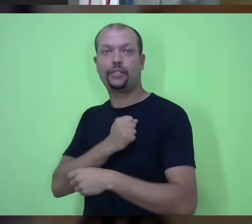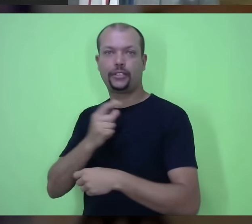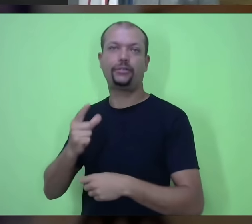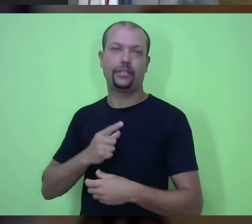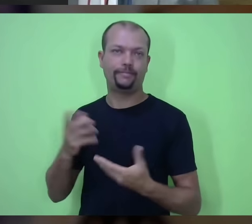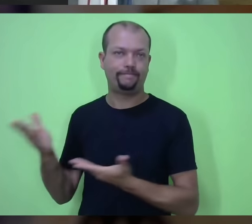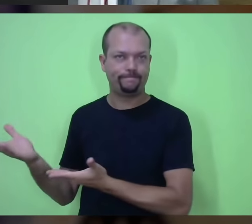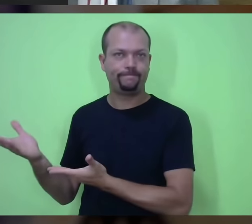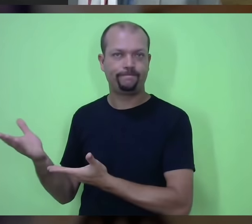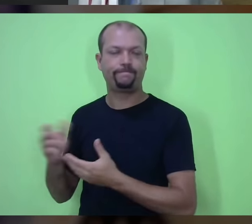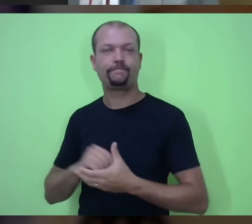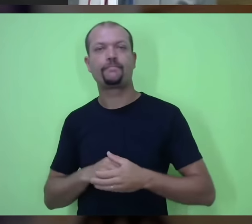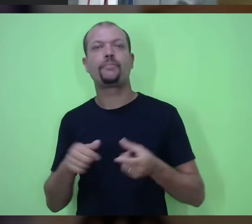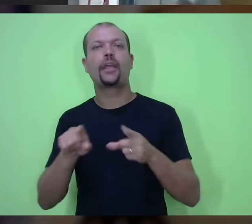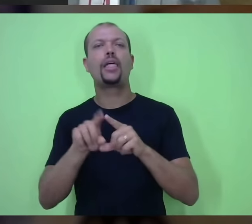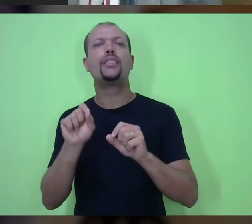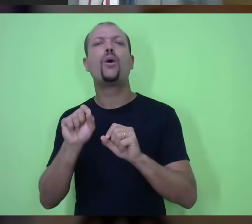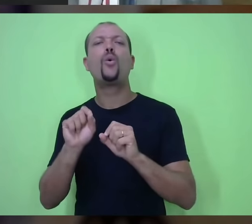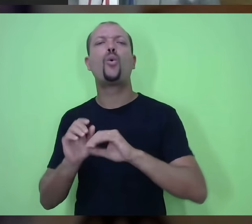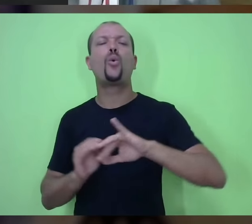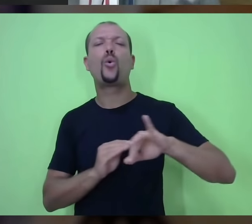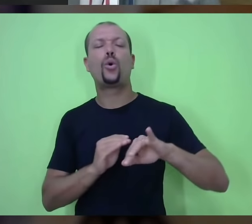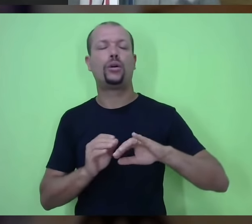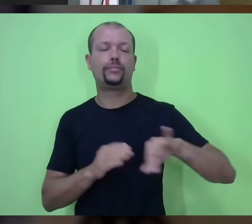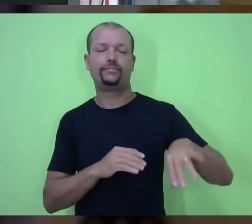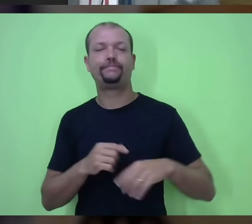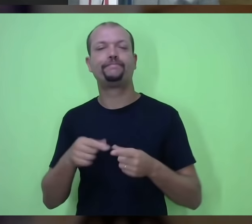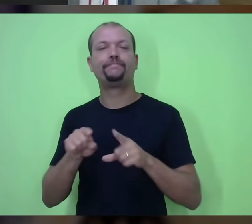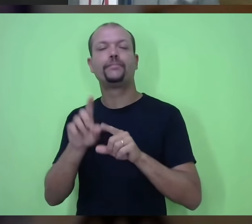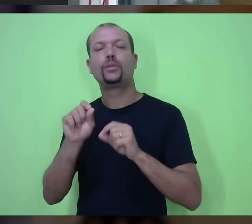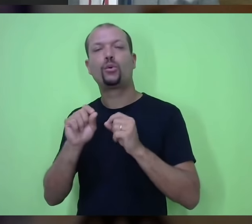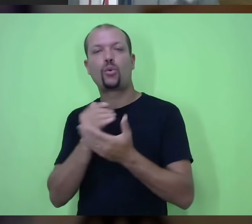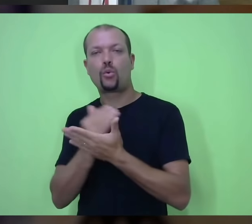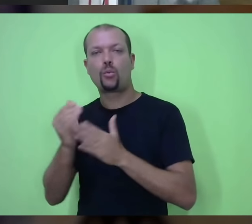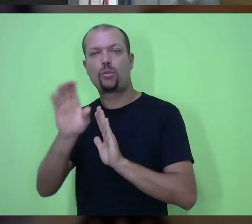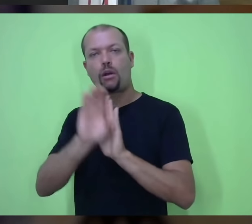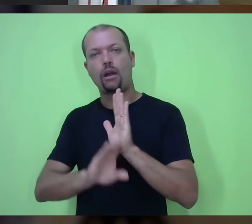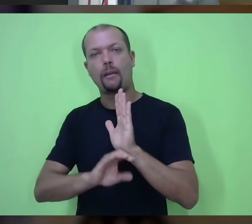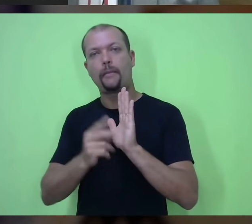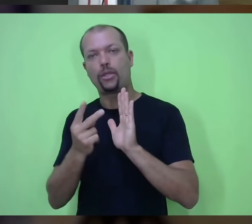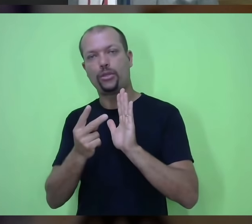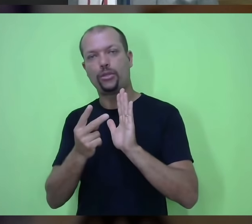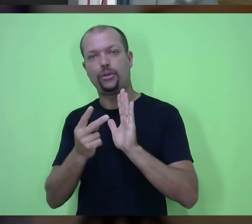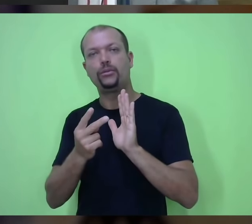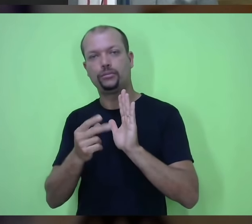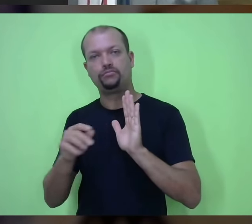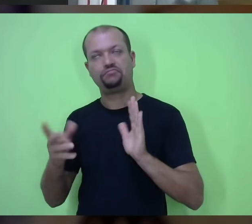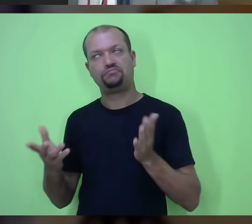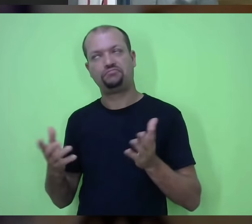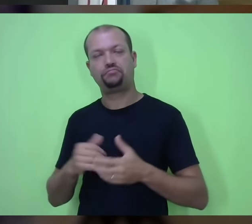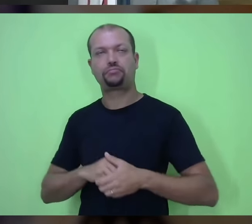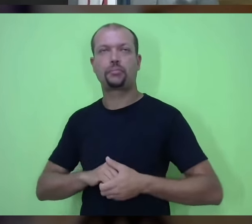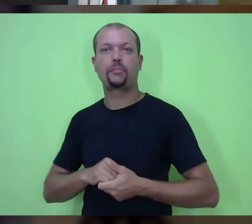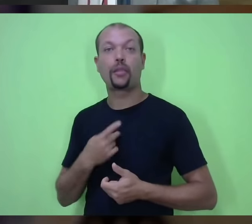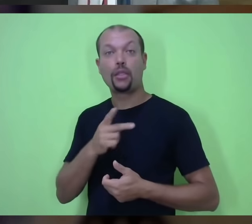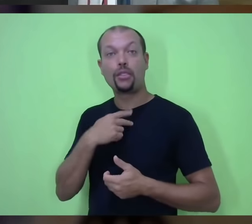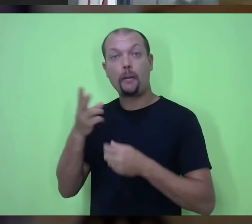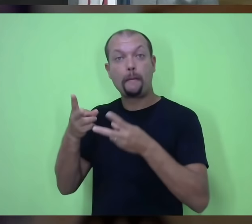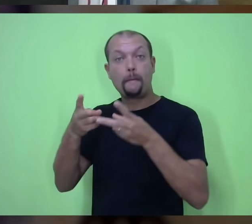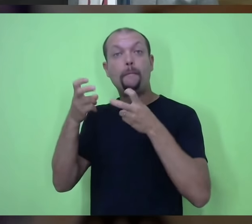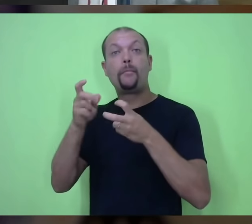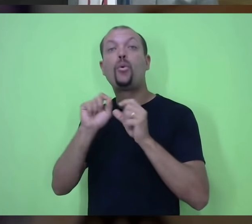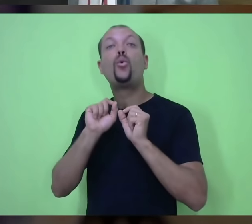ser resgatados. Então, quando ele começa o capítulo 2, propriamente dito, a